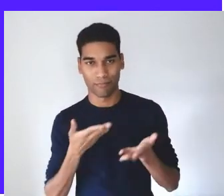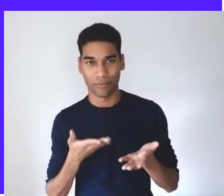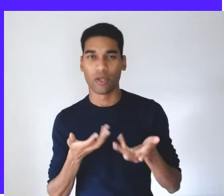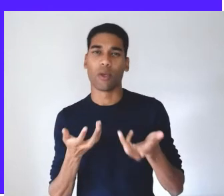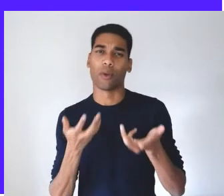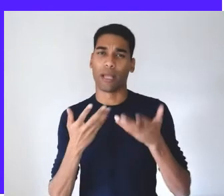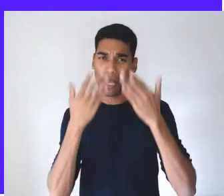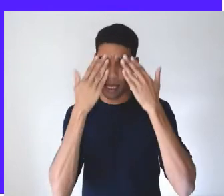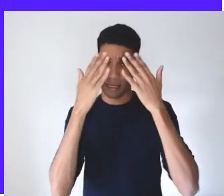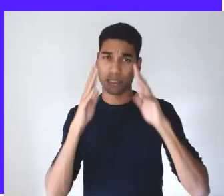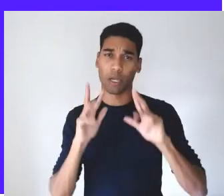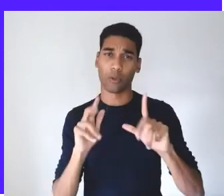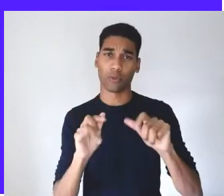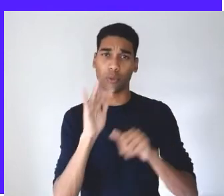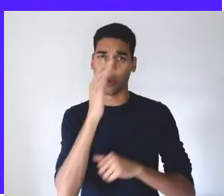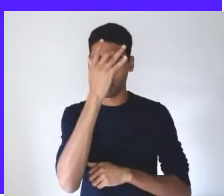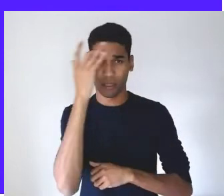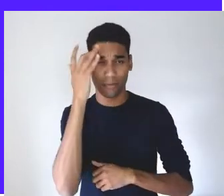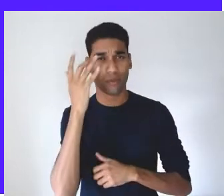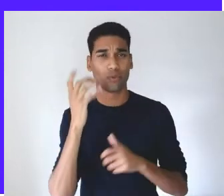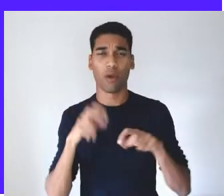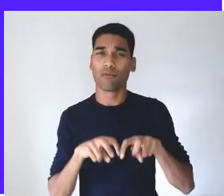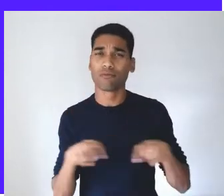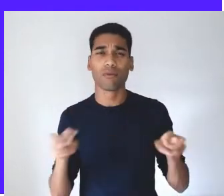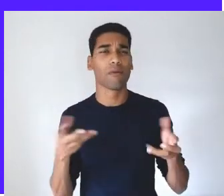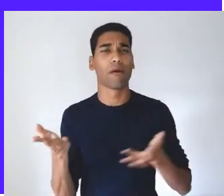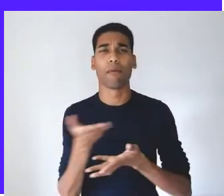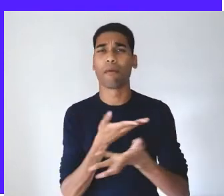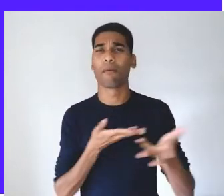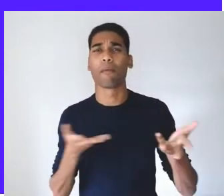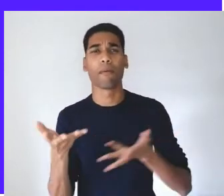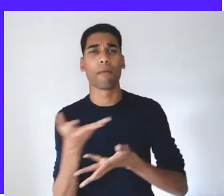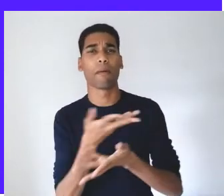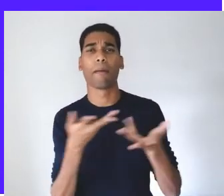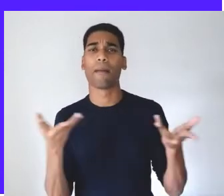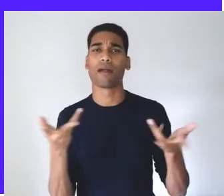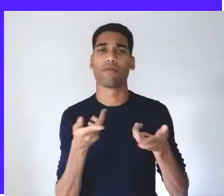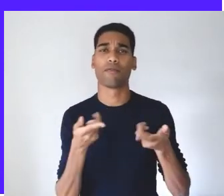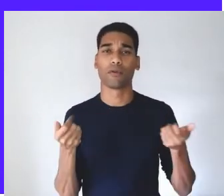foi acho que um debate fantástico. Então, agora um minutinho para a gente fechar para cada um.